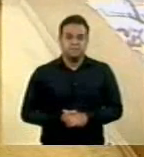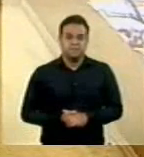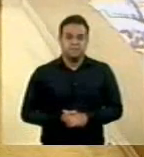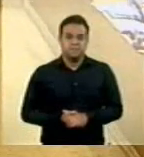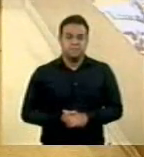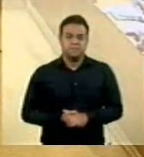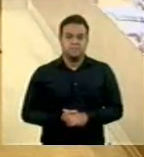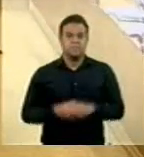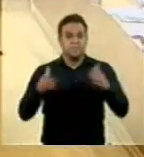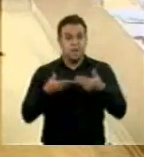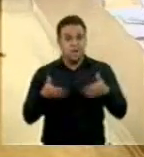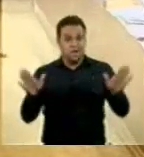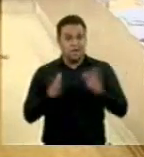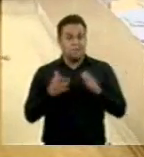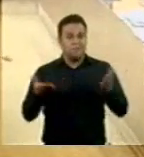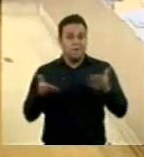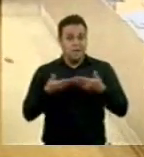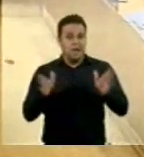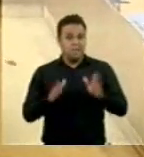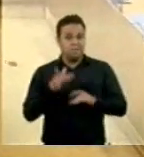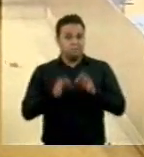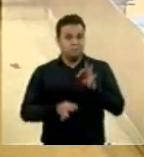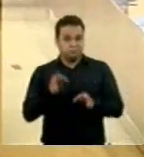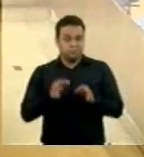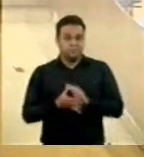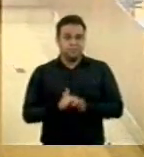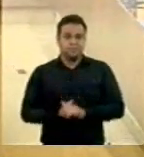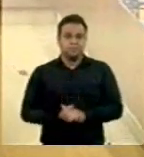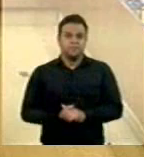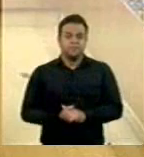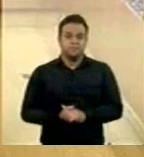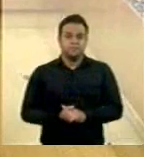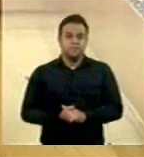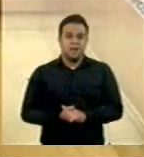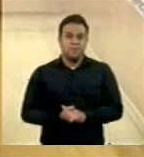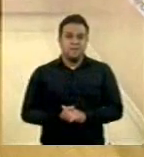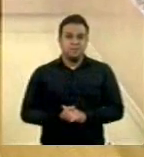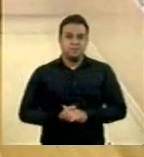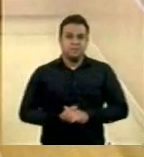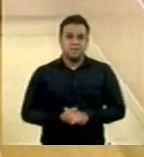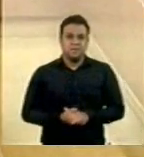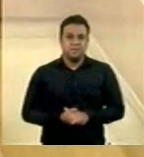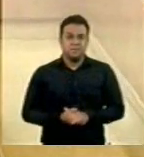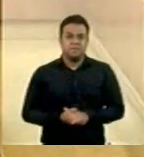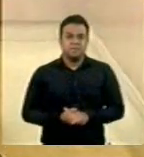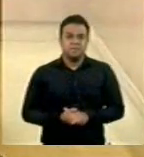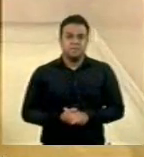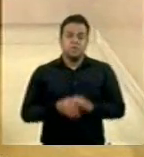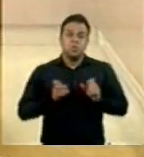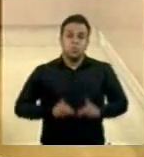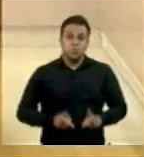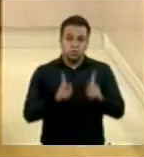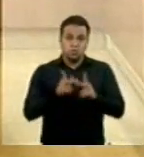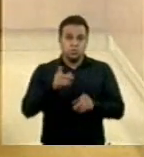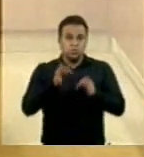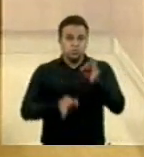Declaro reabertos os trabalhos deste plenário do Supremo Tribunal Federal e dando continuidade ao